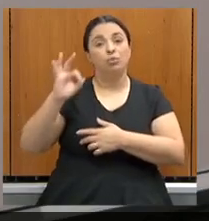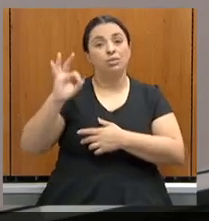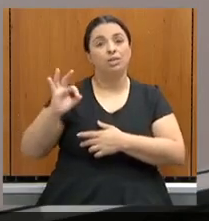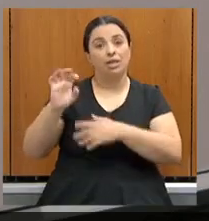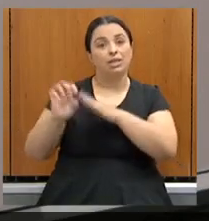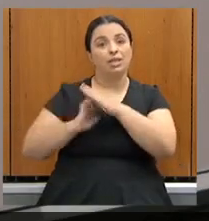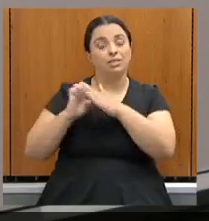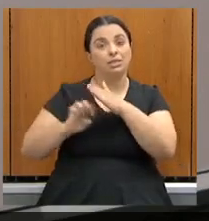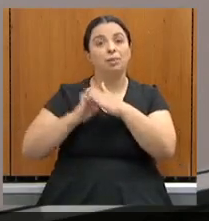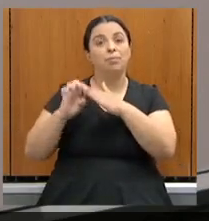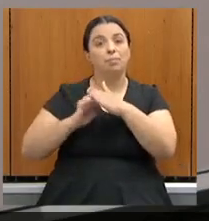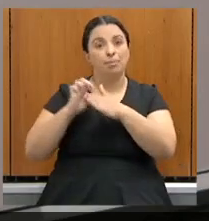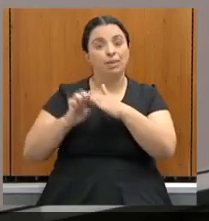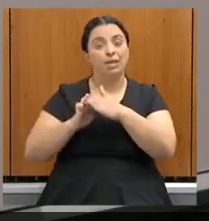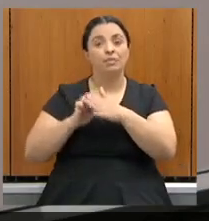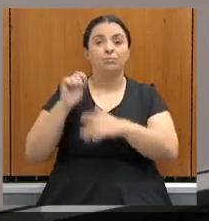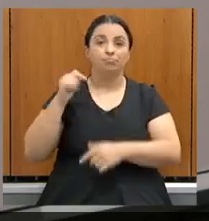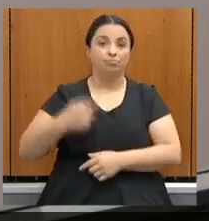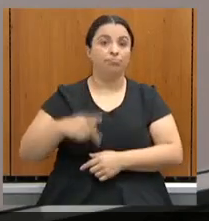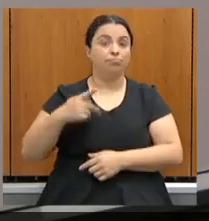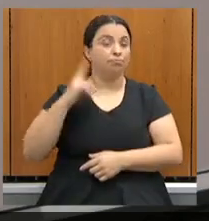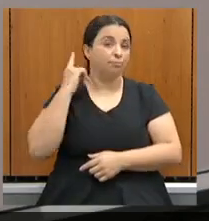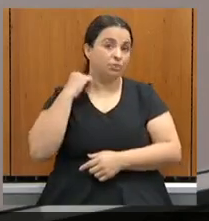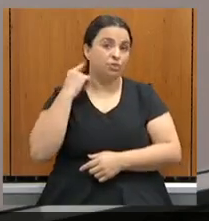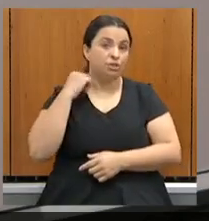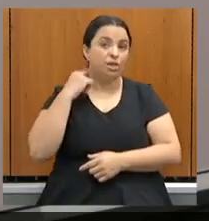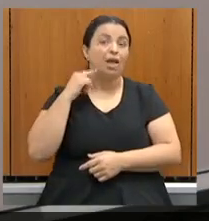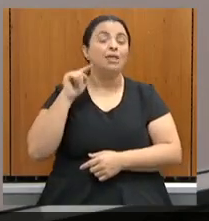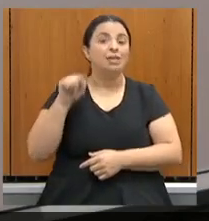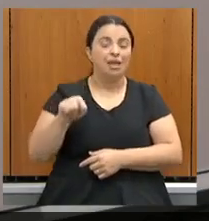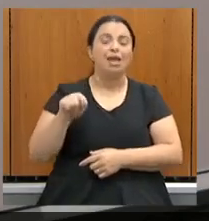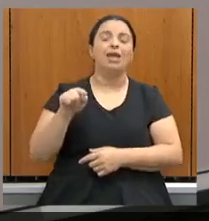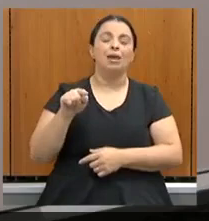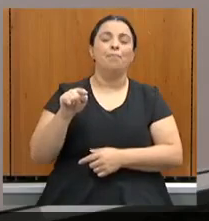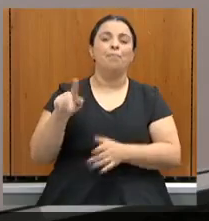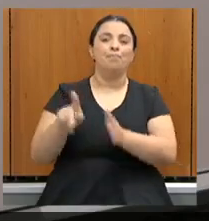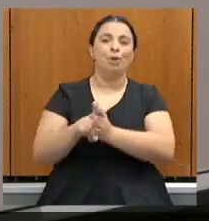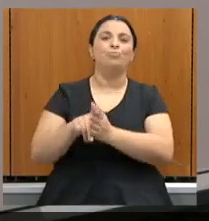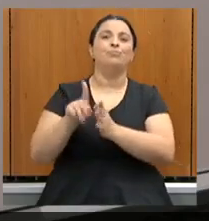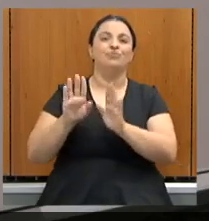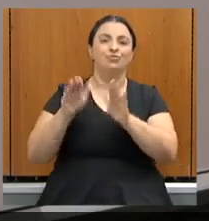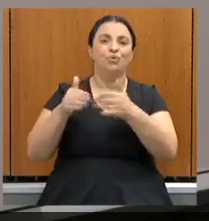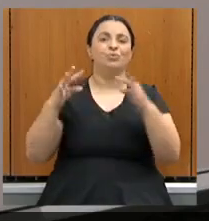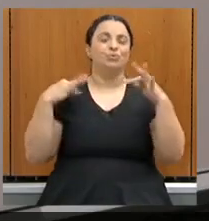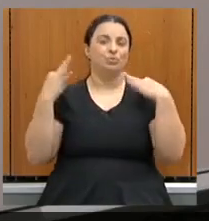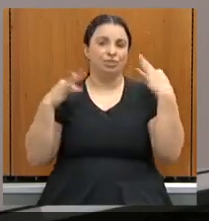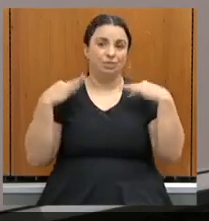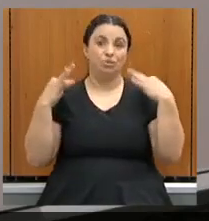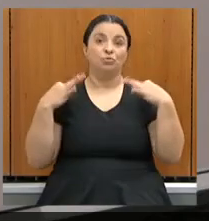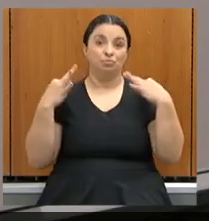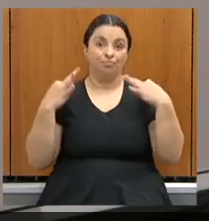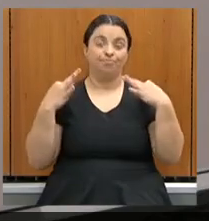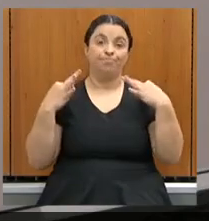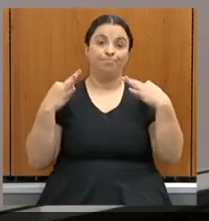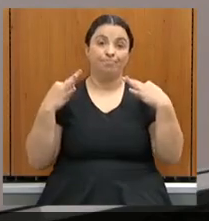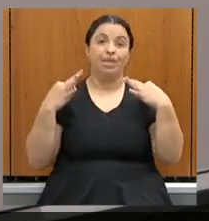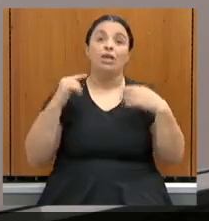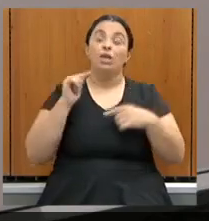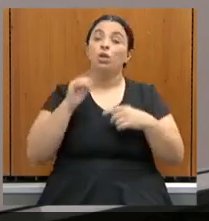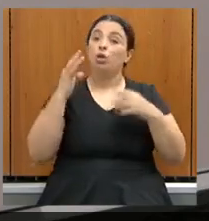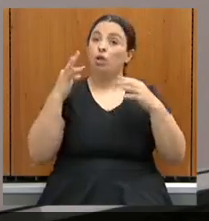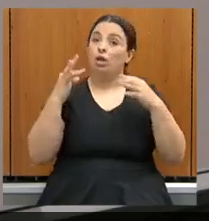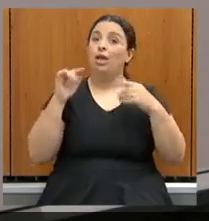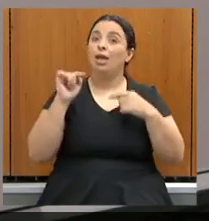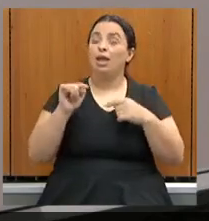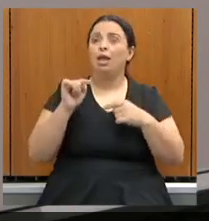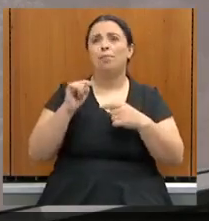das empresas de Minas Gerais são empresas de turismo. 12,7%. e o turismo participa